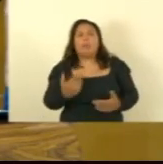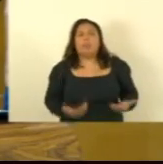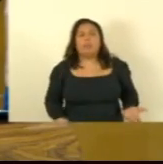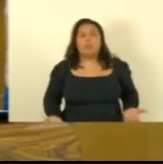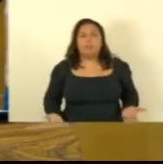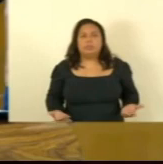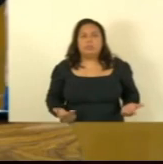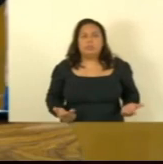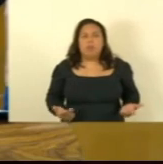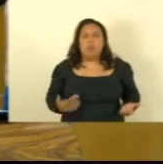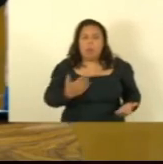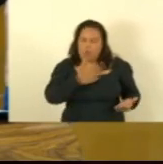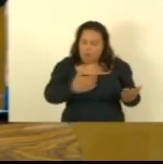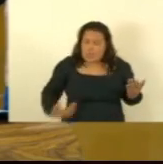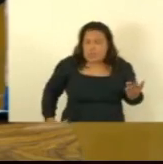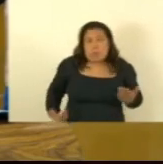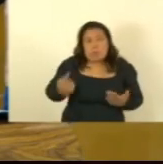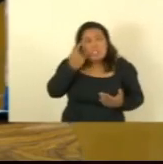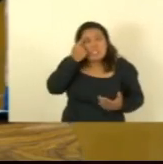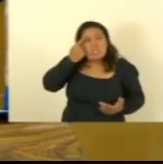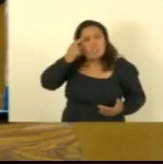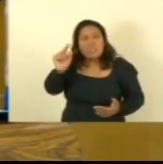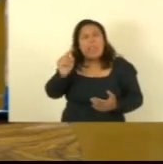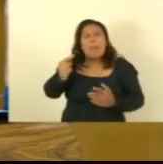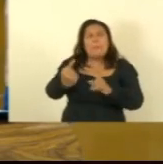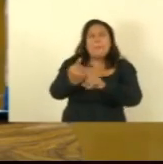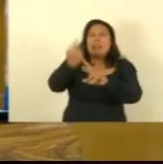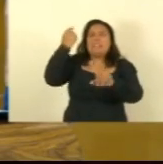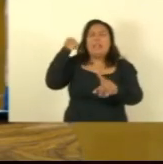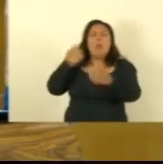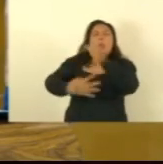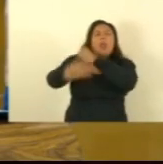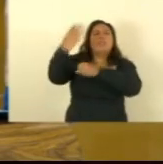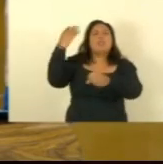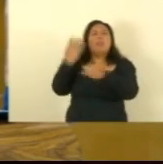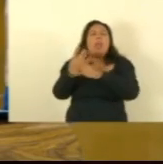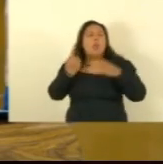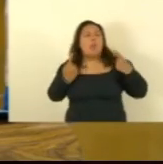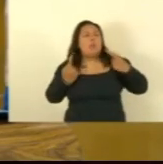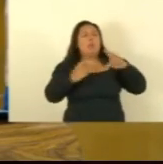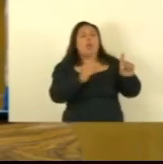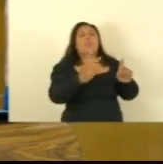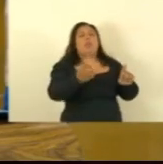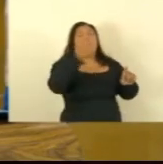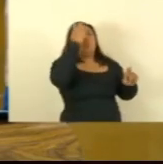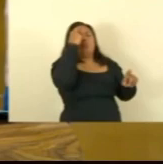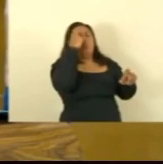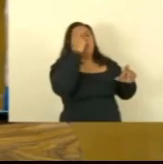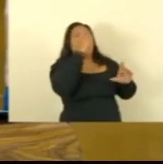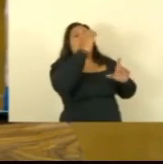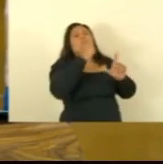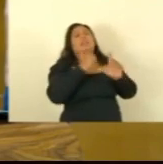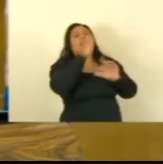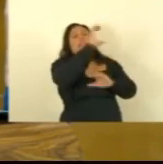Um governador que desde o primeiro dia do primeiro mandato combateu a cultura cristã na educação